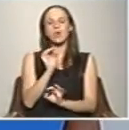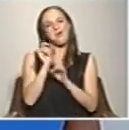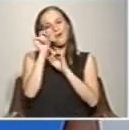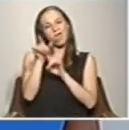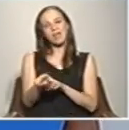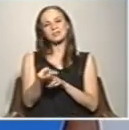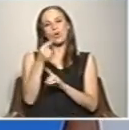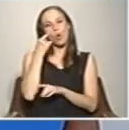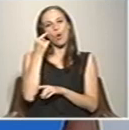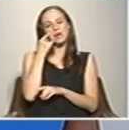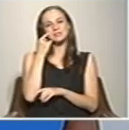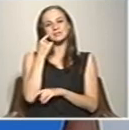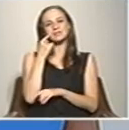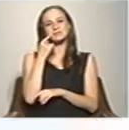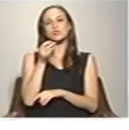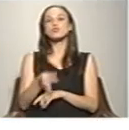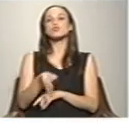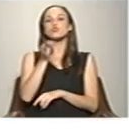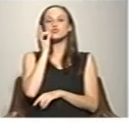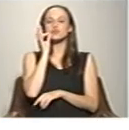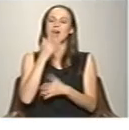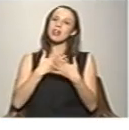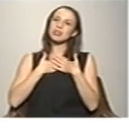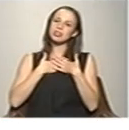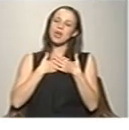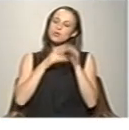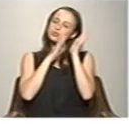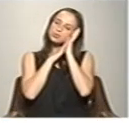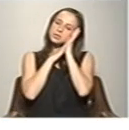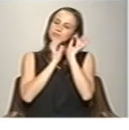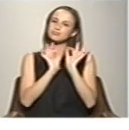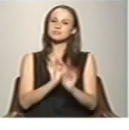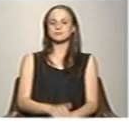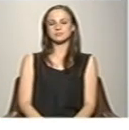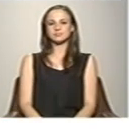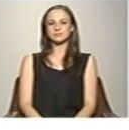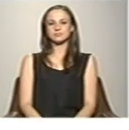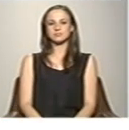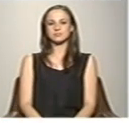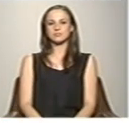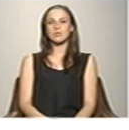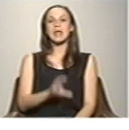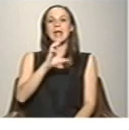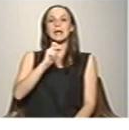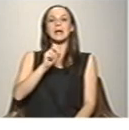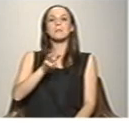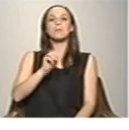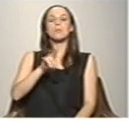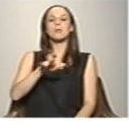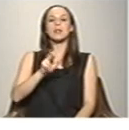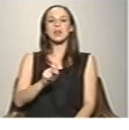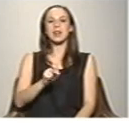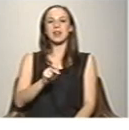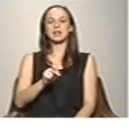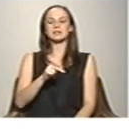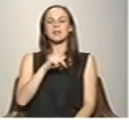toda a gente conhece, um chá de está, o tal chá que em princípio não, exatamente, nos vai fazer acordar, vai nos fazer dormir bem. Pelo contrário, vai-nos predispor ao sono. Possui uma substância